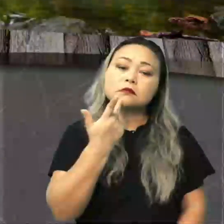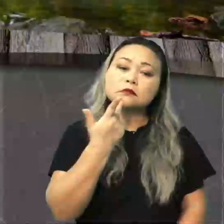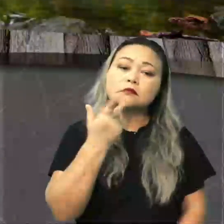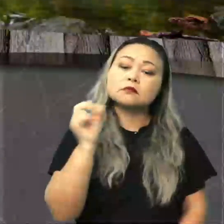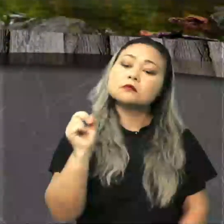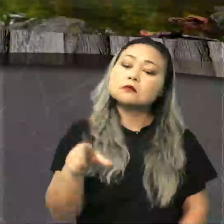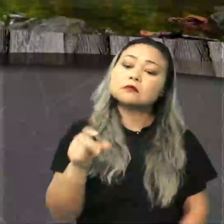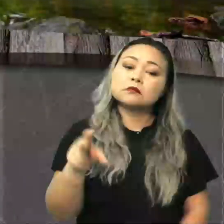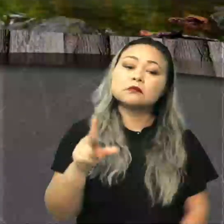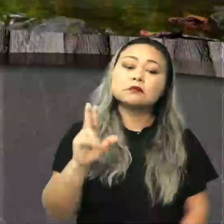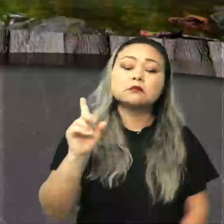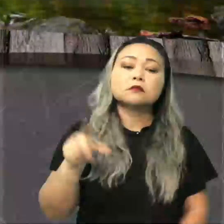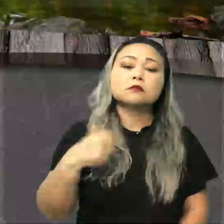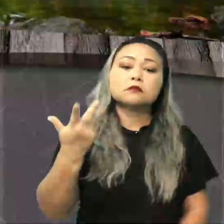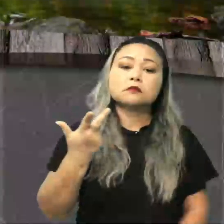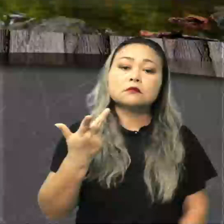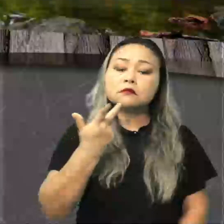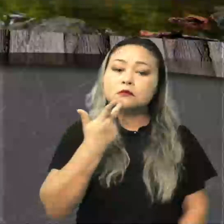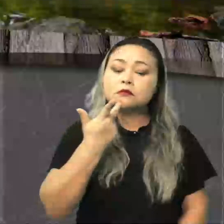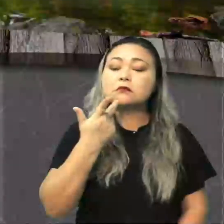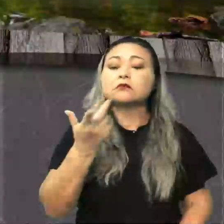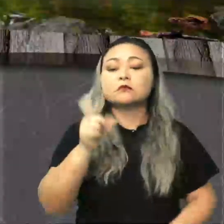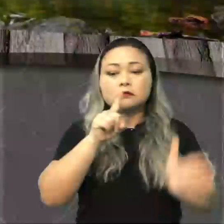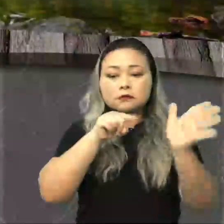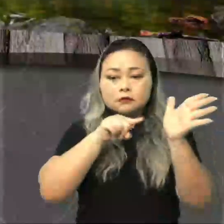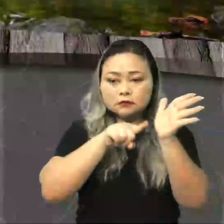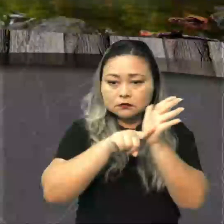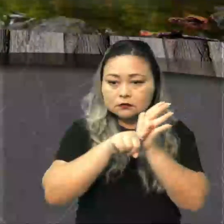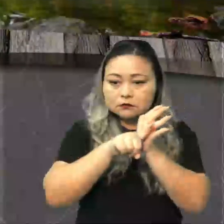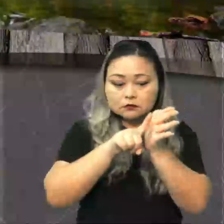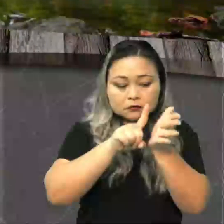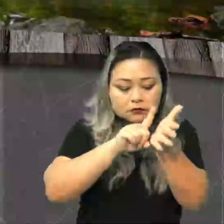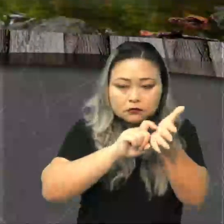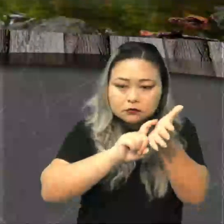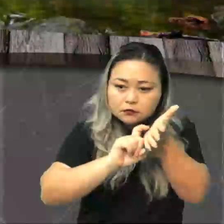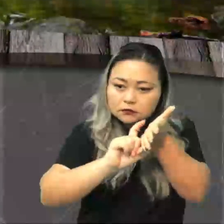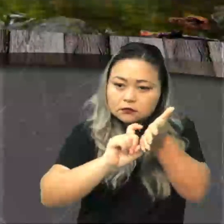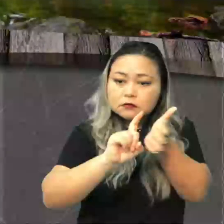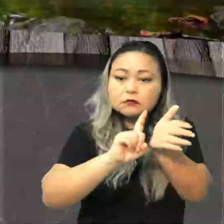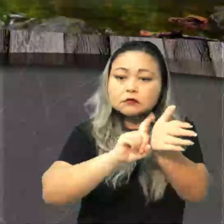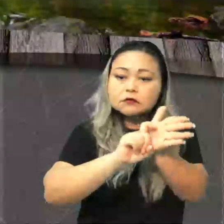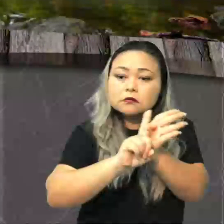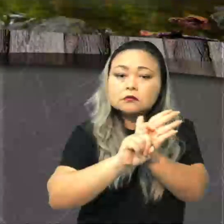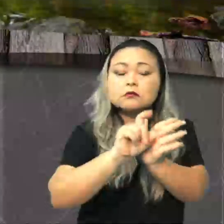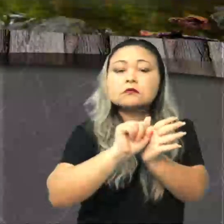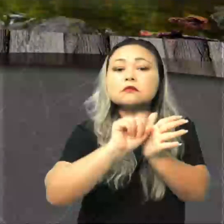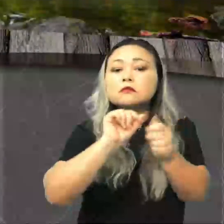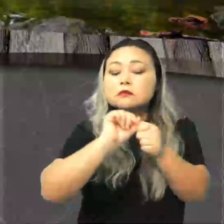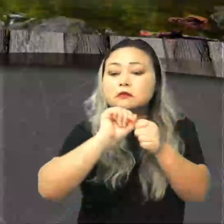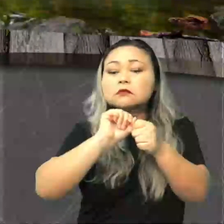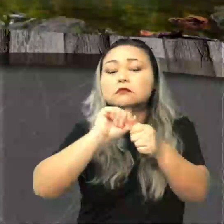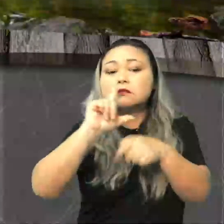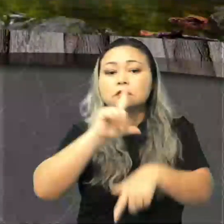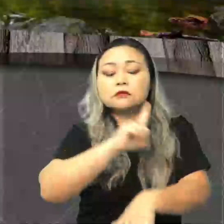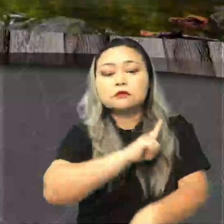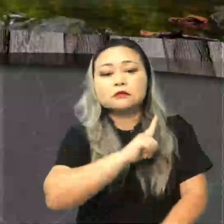de vírus, né? A gente falou de bactérias anteriormente, a gente viu que existe a administração